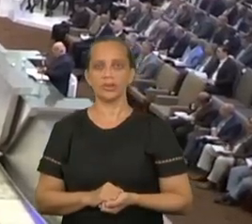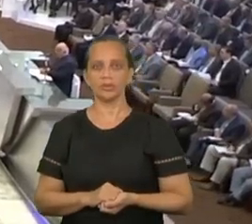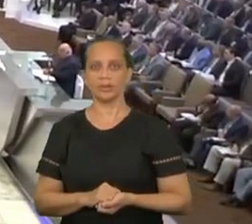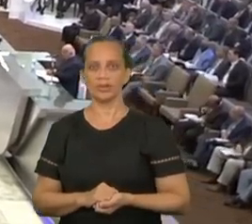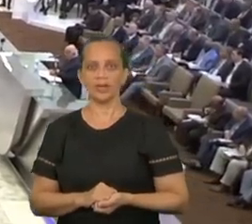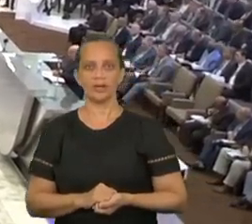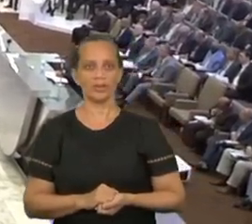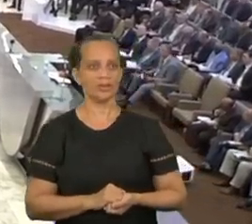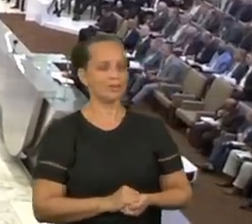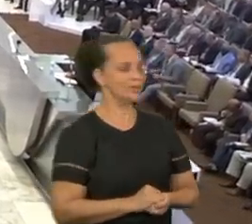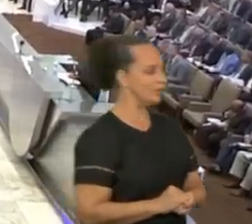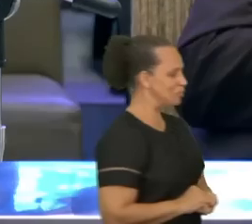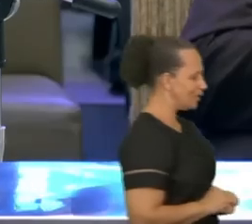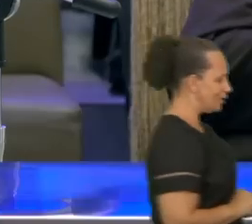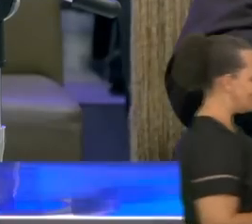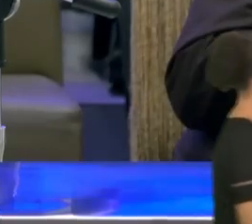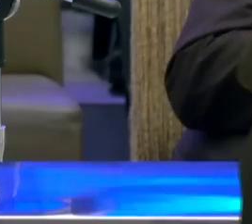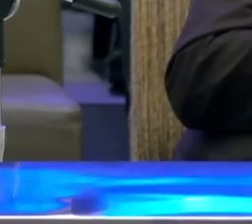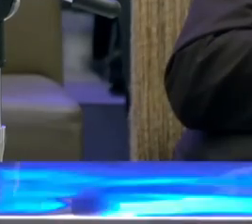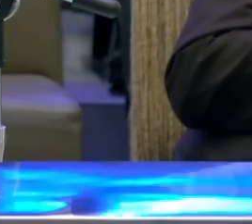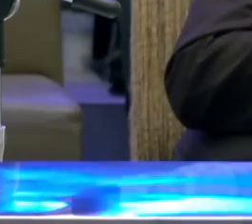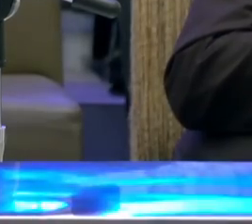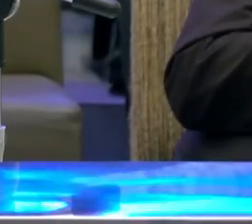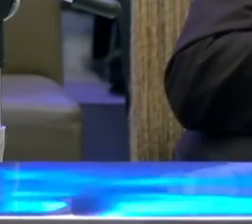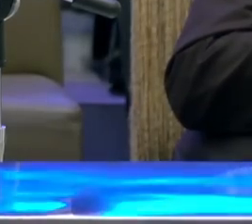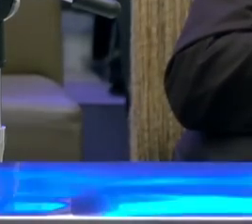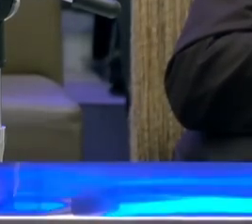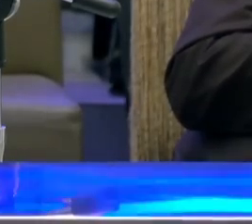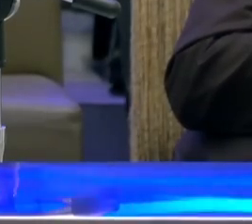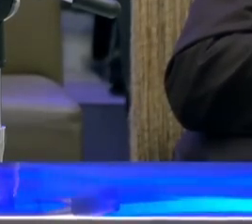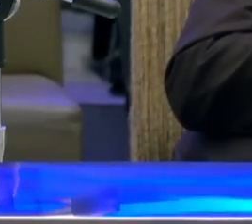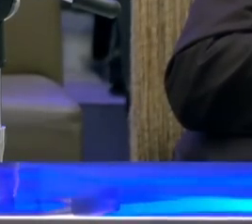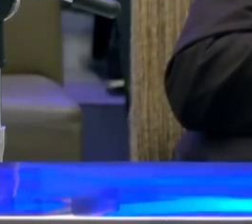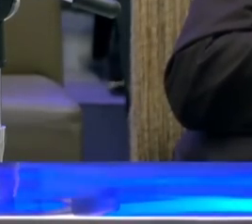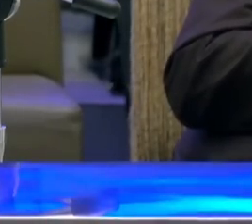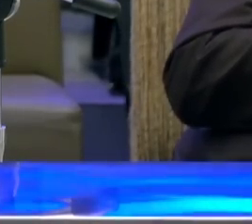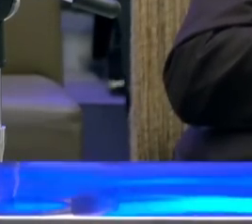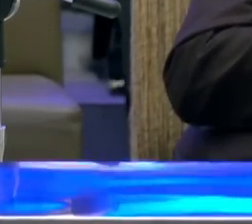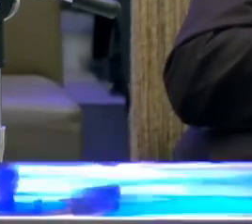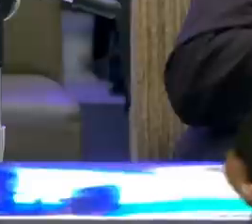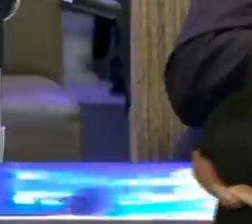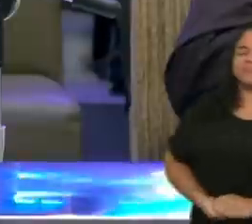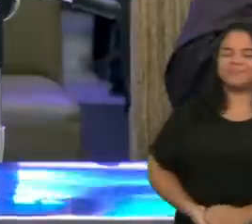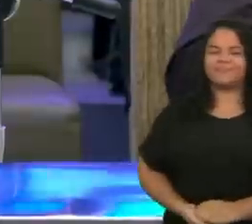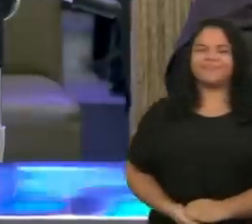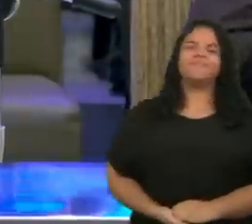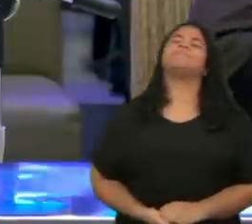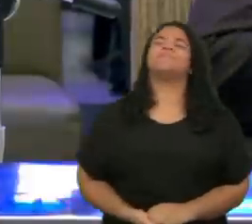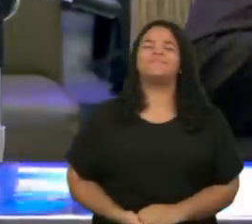amém meus amados irmãos estamos justamente meditando